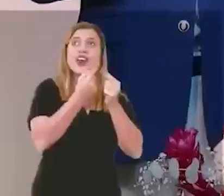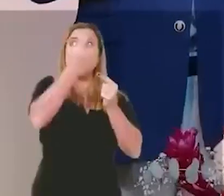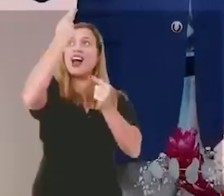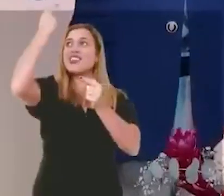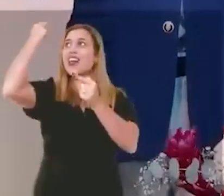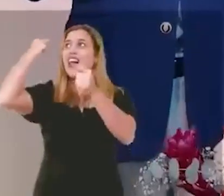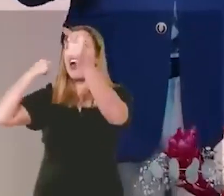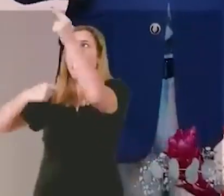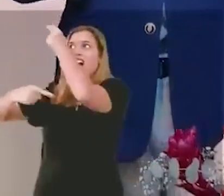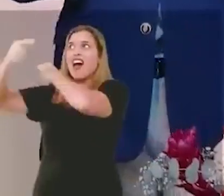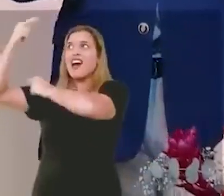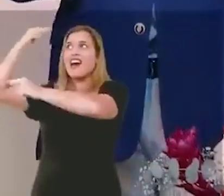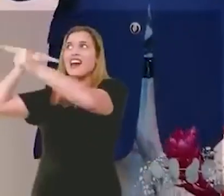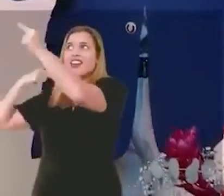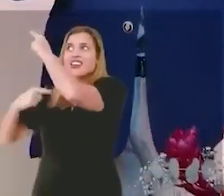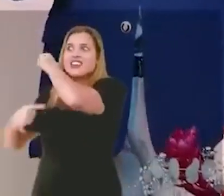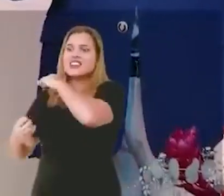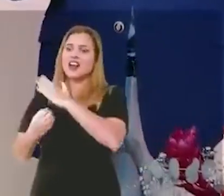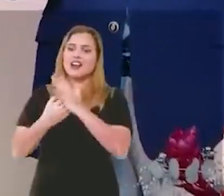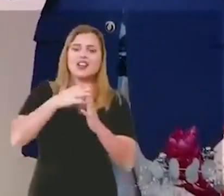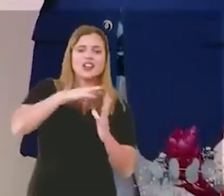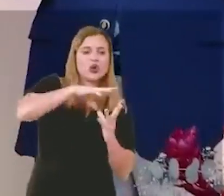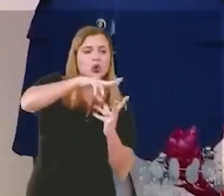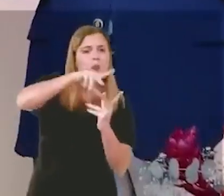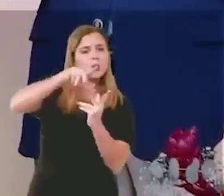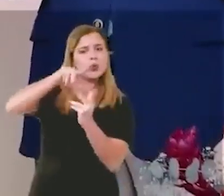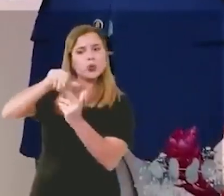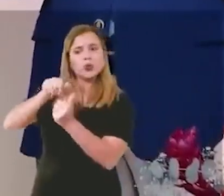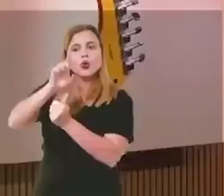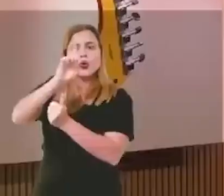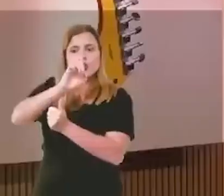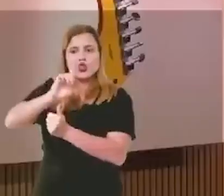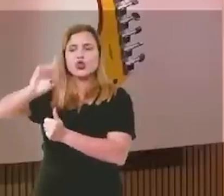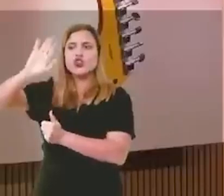boa, talvez melhor que a minha, percepção da língua portuguesa,